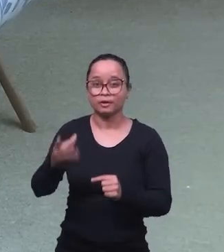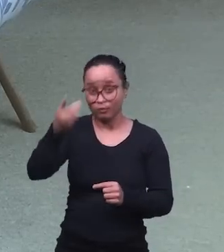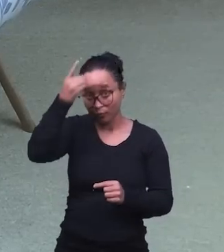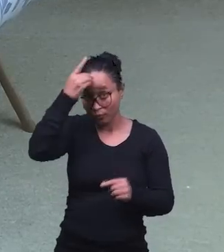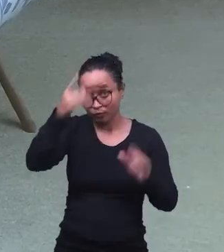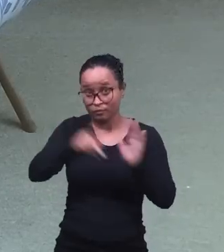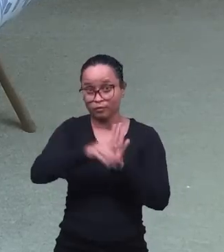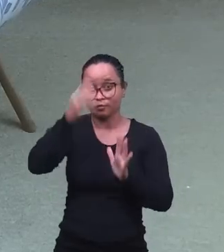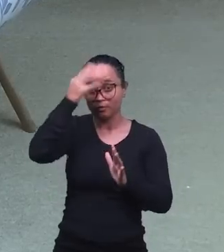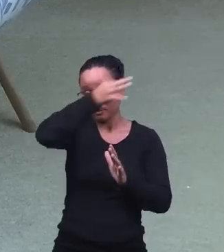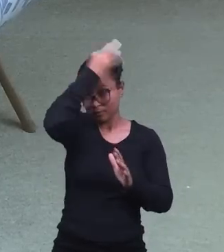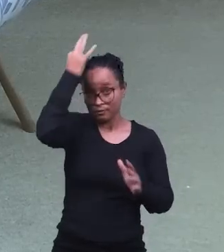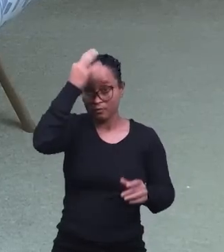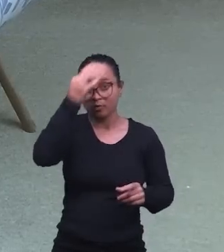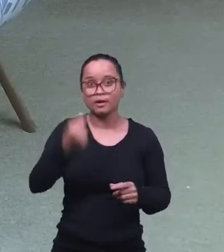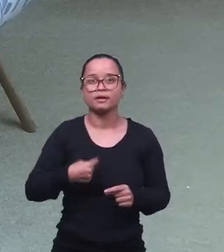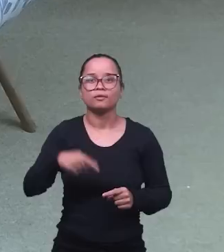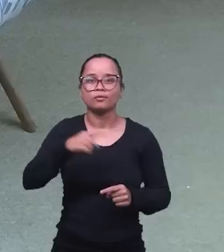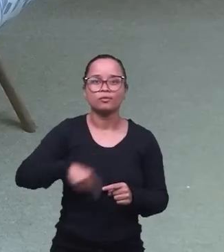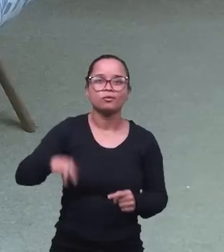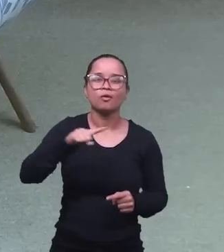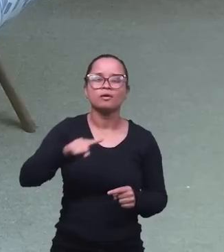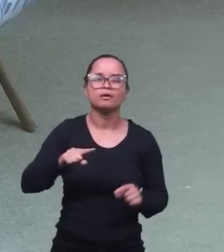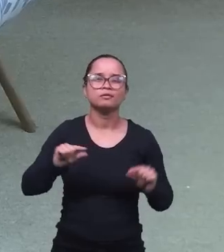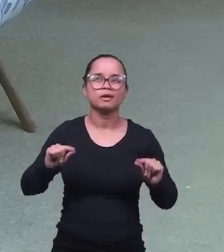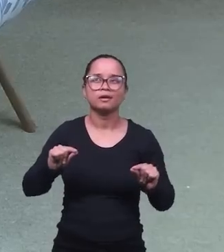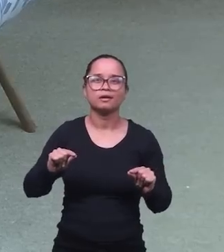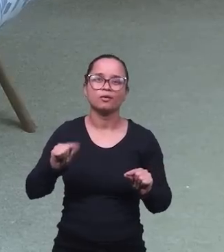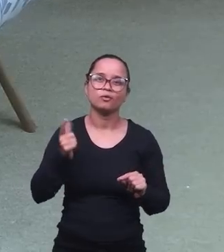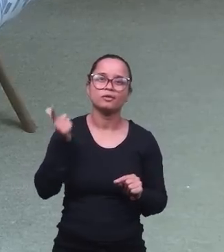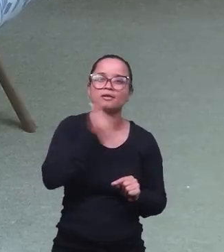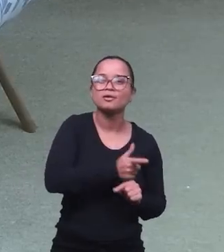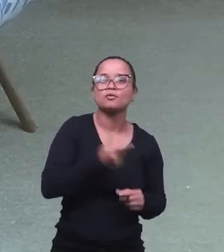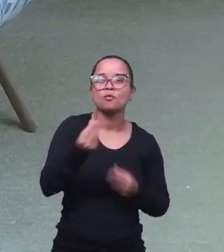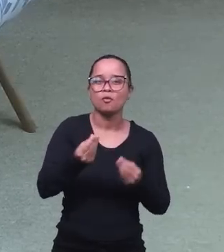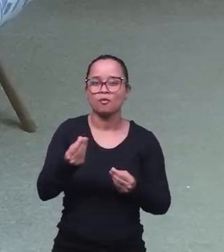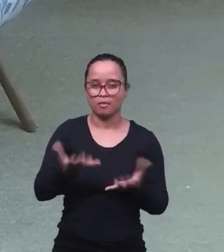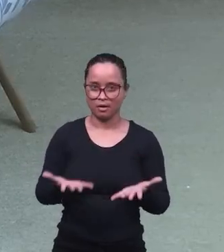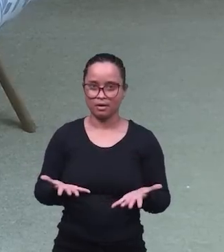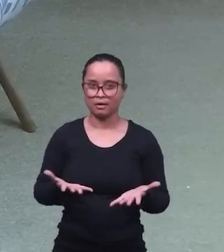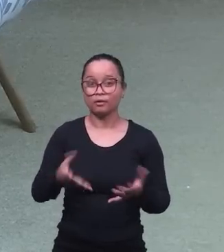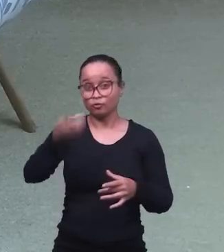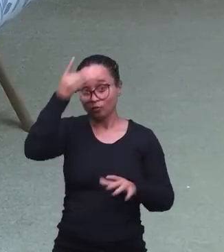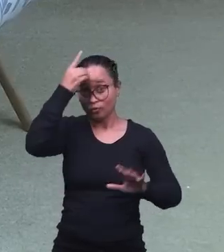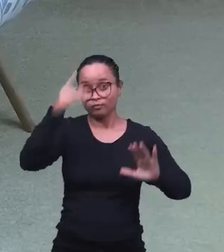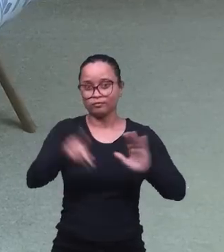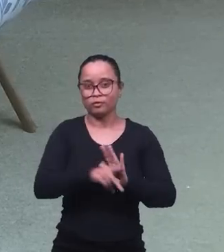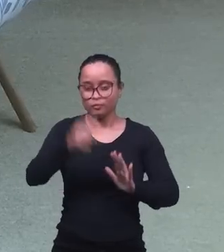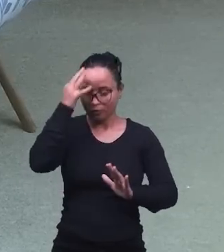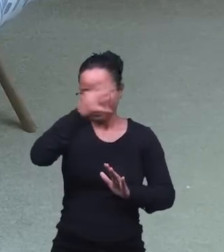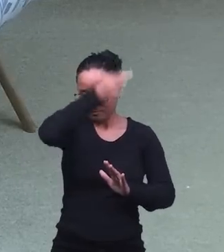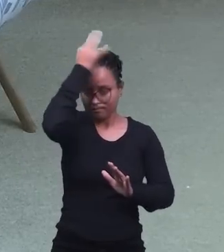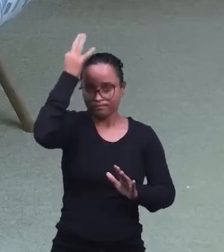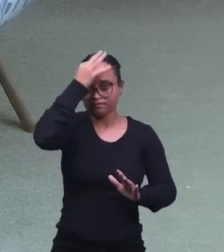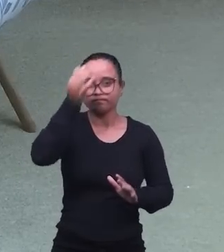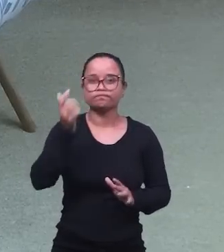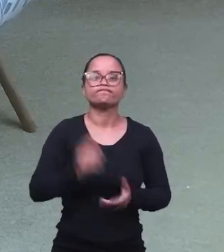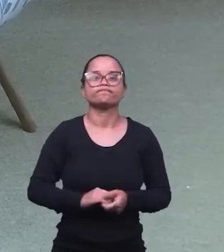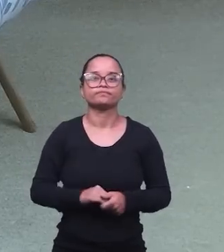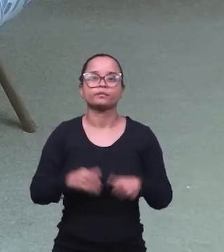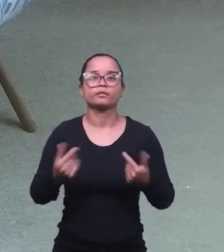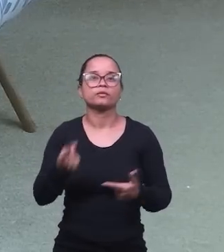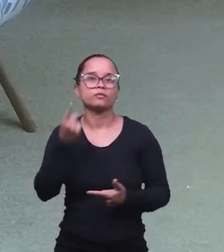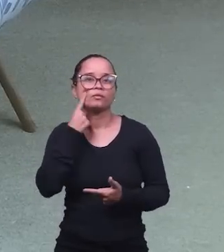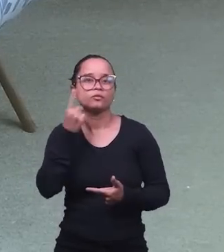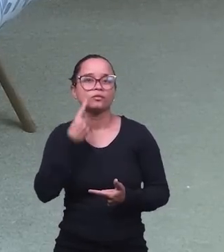que somos, o que nós temos alcançado, né? Quem nós somos, tudo veio através dos dons espirituais. E nós vamos ver que os